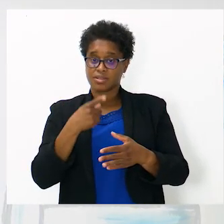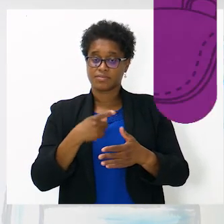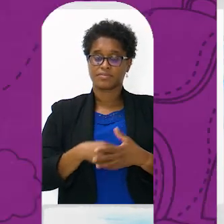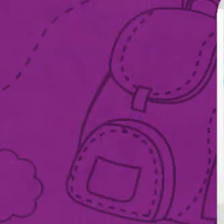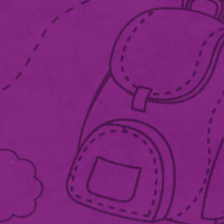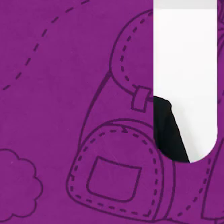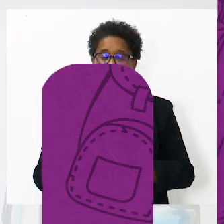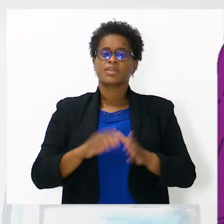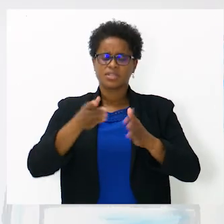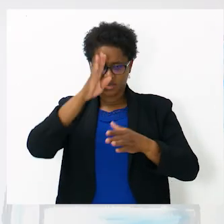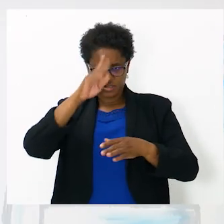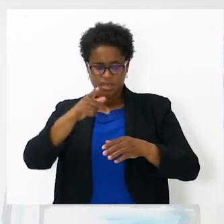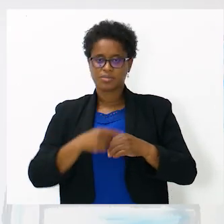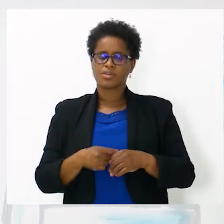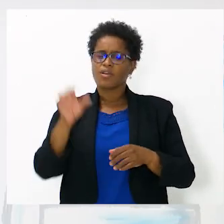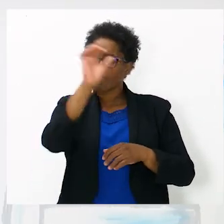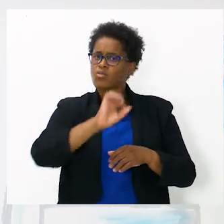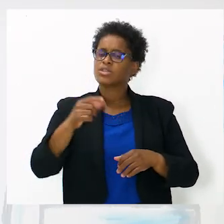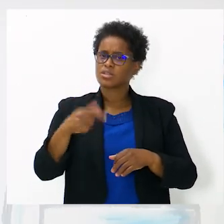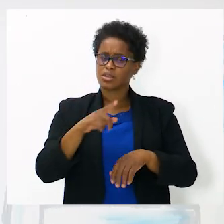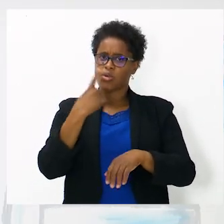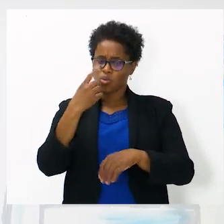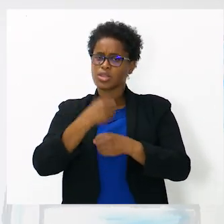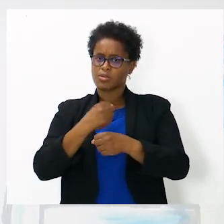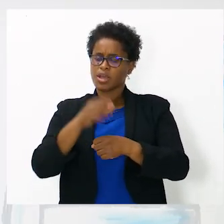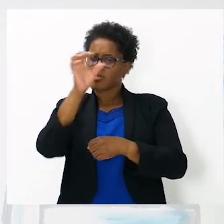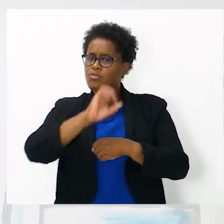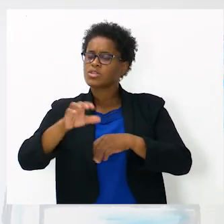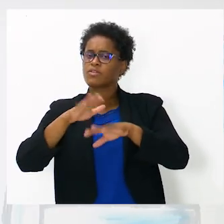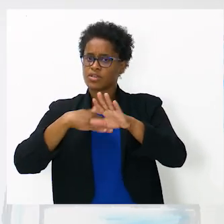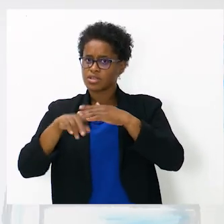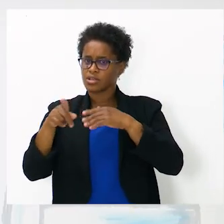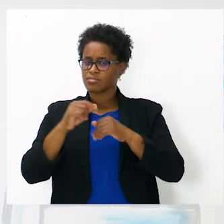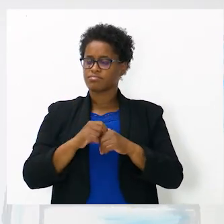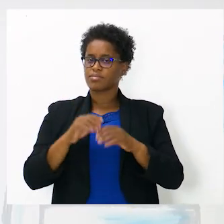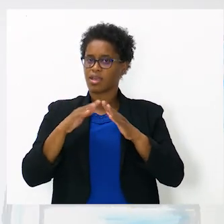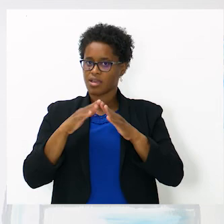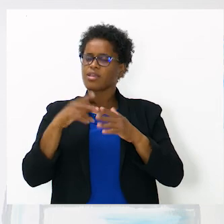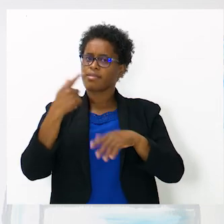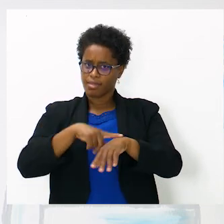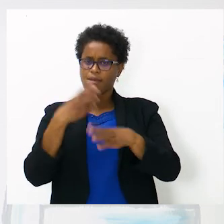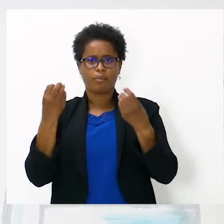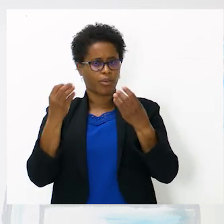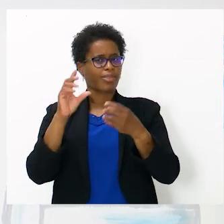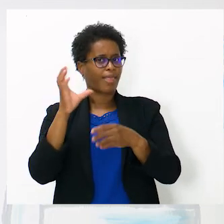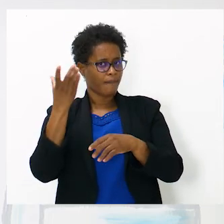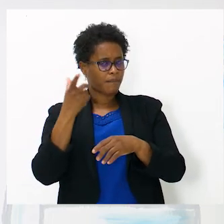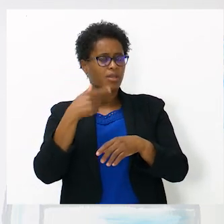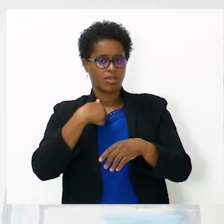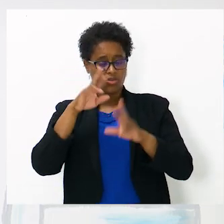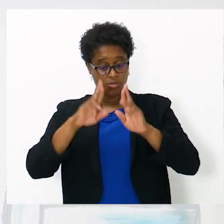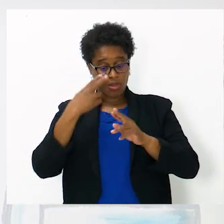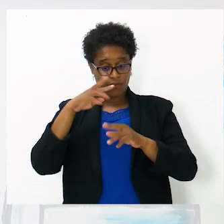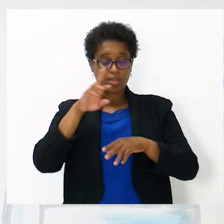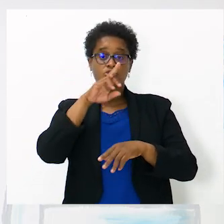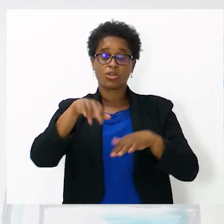ok? Já sabem, vocês têm um TPC para vocês realizarem, tem tempo de sobra. Espero ver a